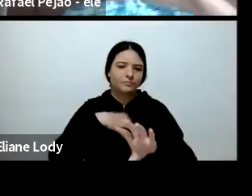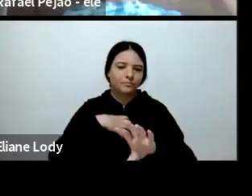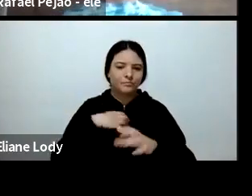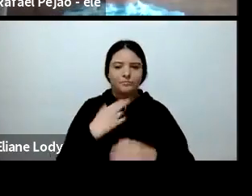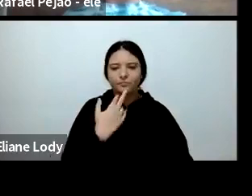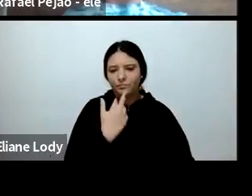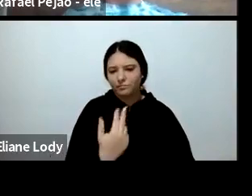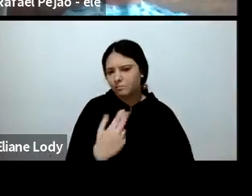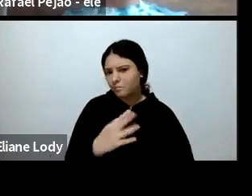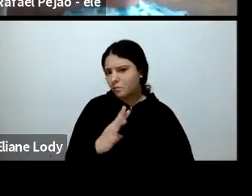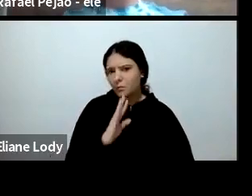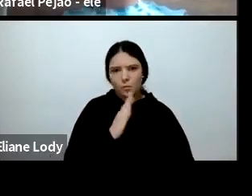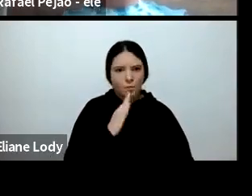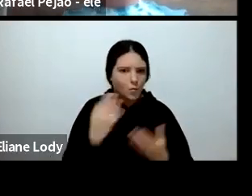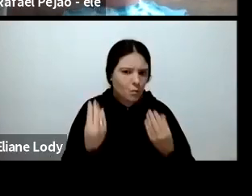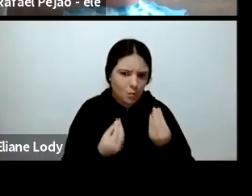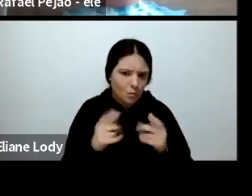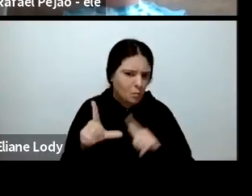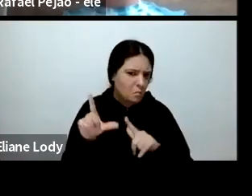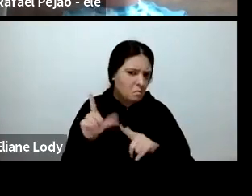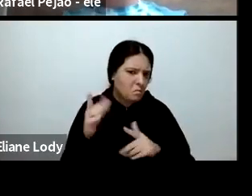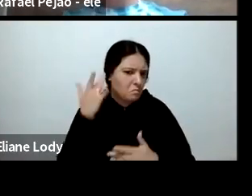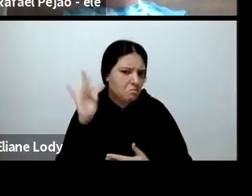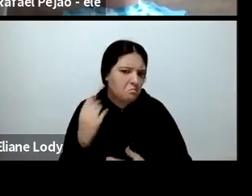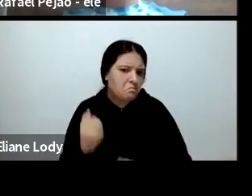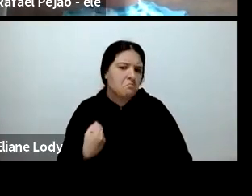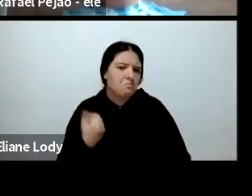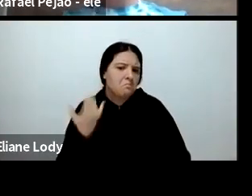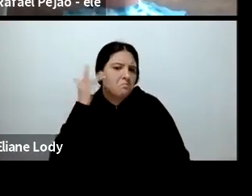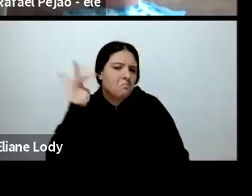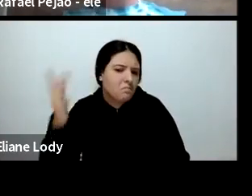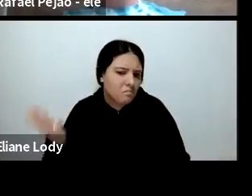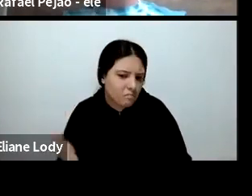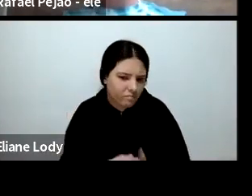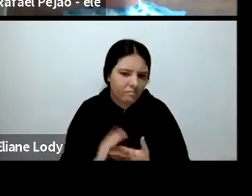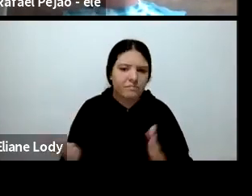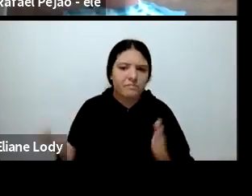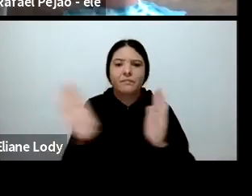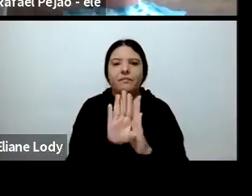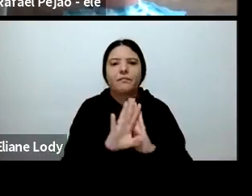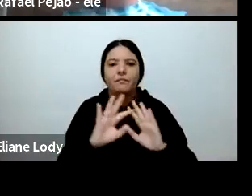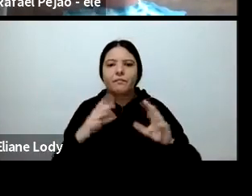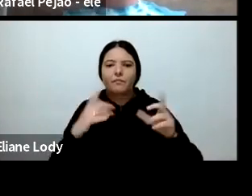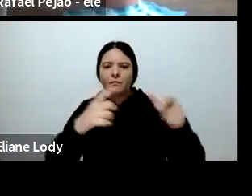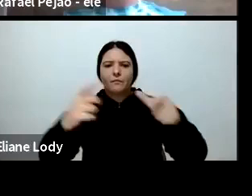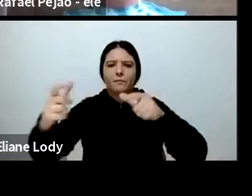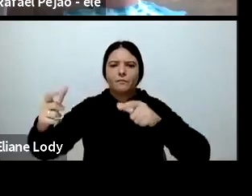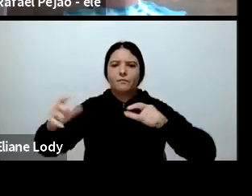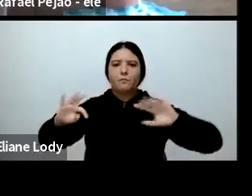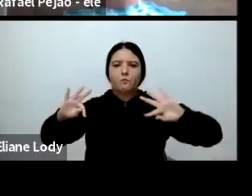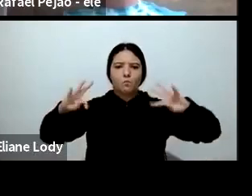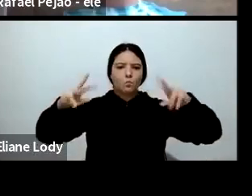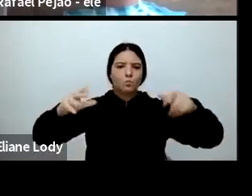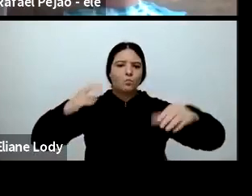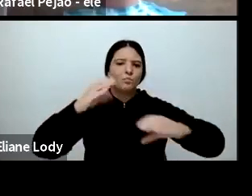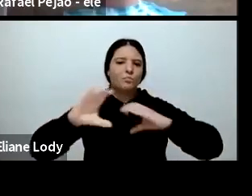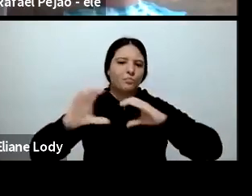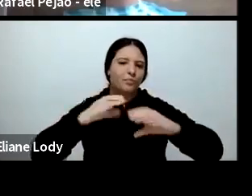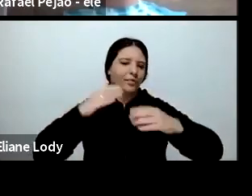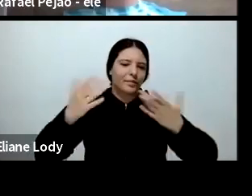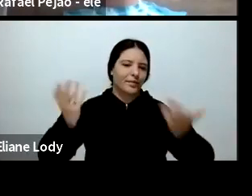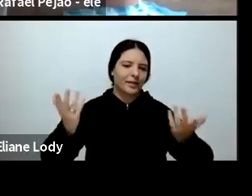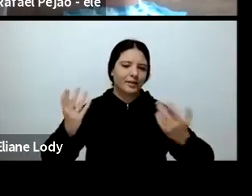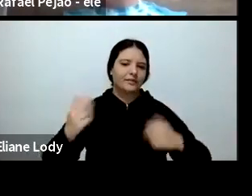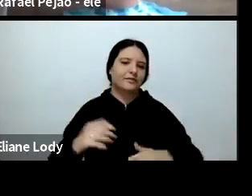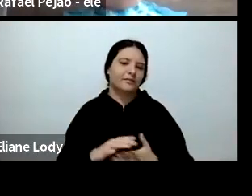não domina a língua, não sabe a letra, não sabe o número, e você chega lá, um lugar todo para e canta, sei lá, Garota de